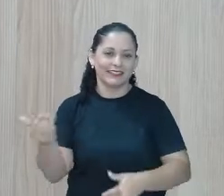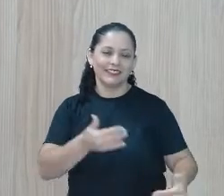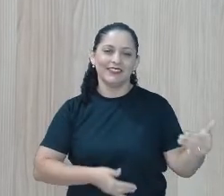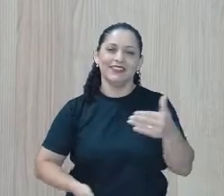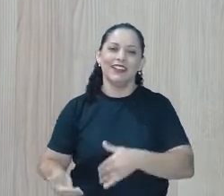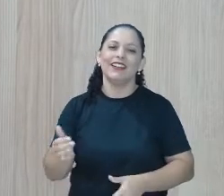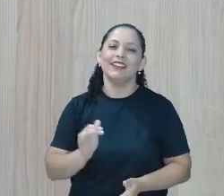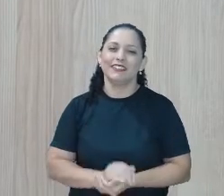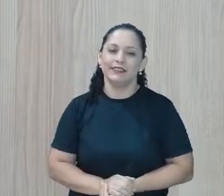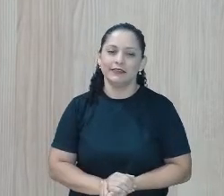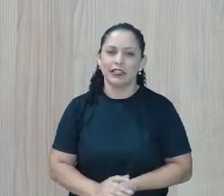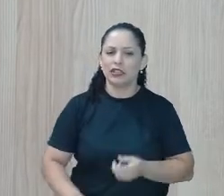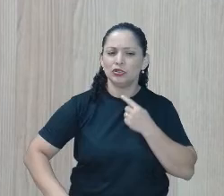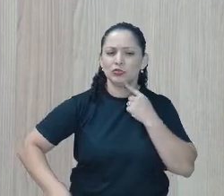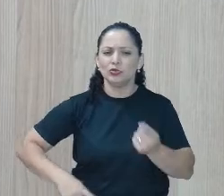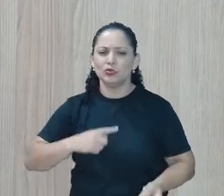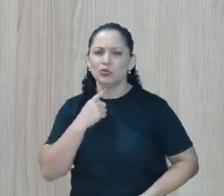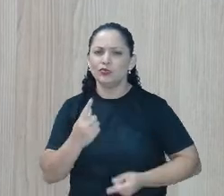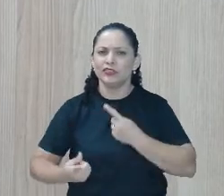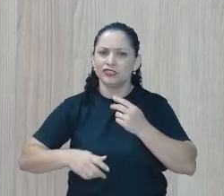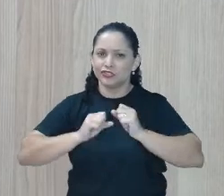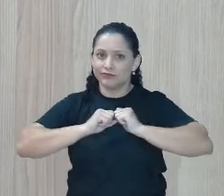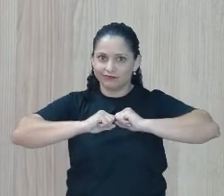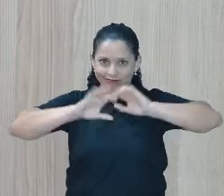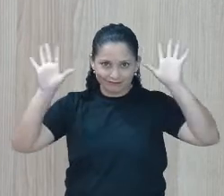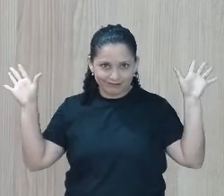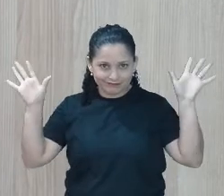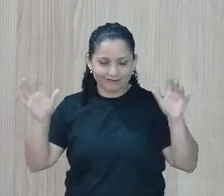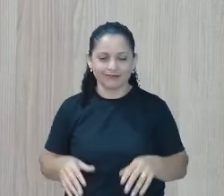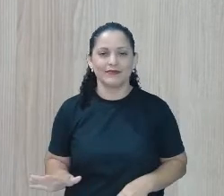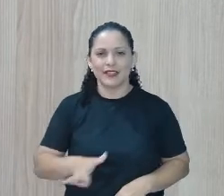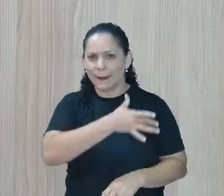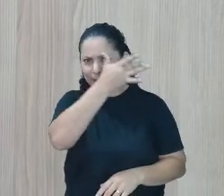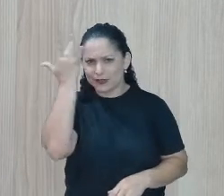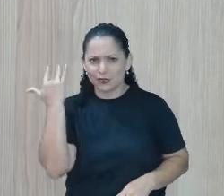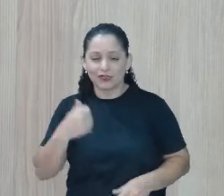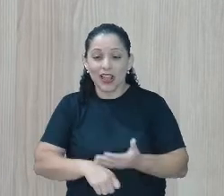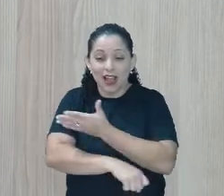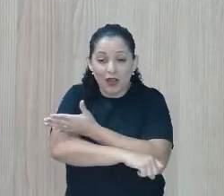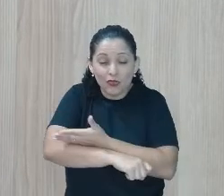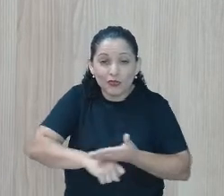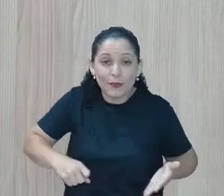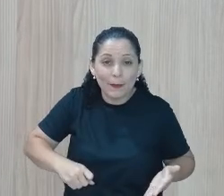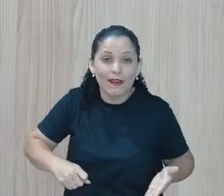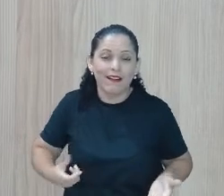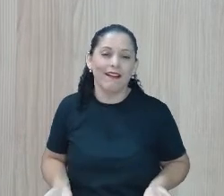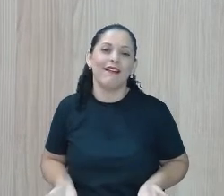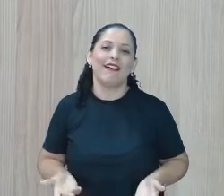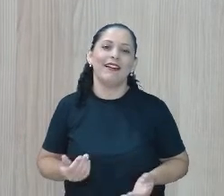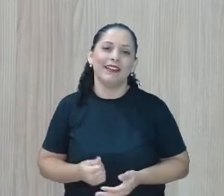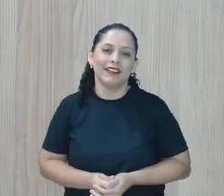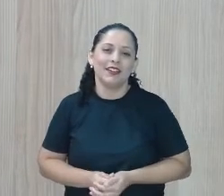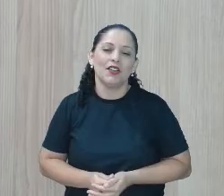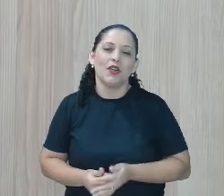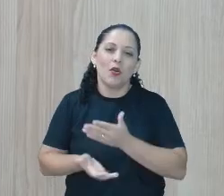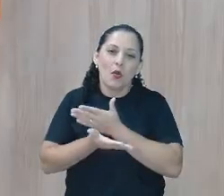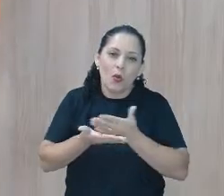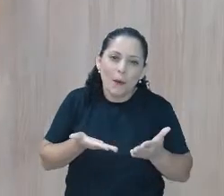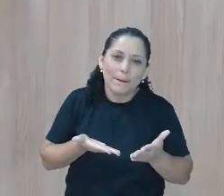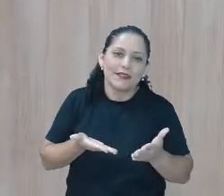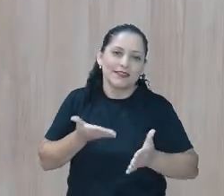aqui. Para tirar as dúvidas. Vamos embora. O pessoal ainda está um pouco sonolento, se acostumando ainda, né? Início de ano